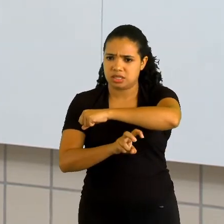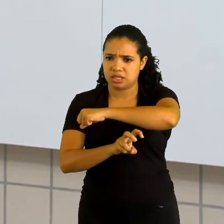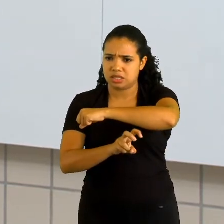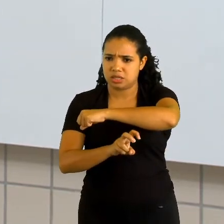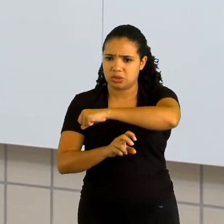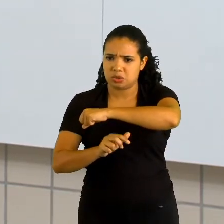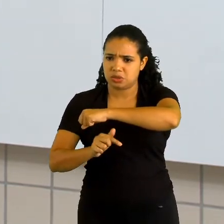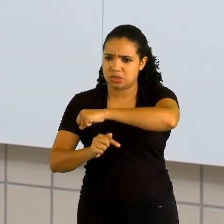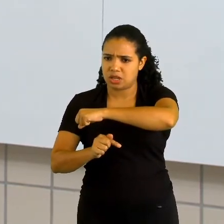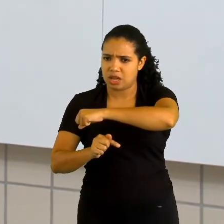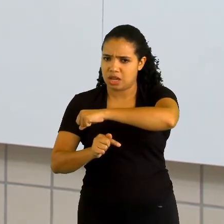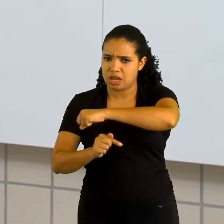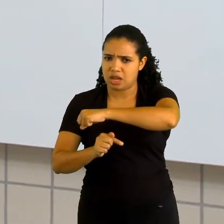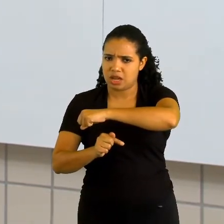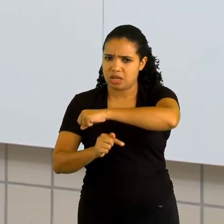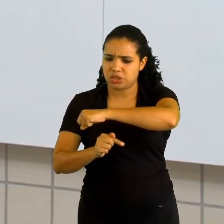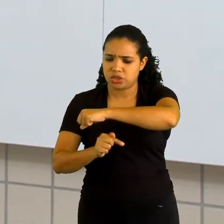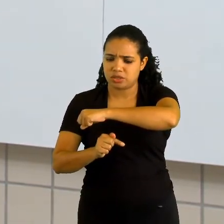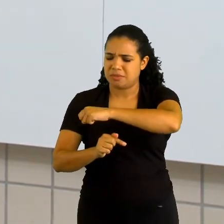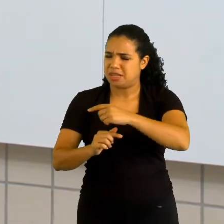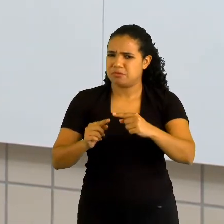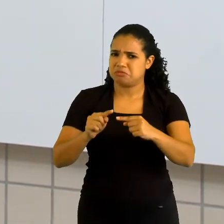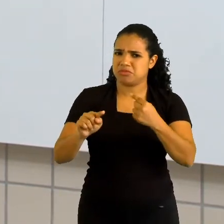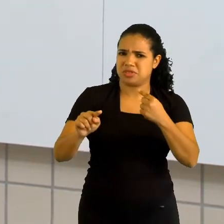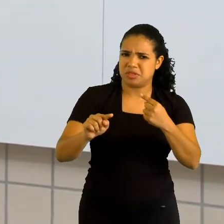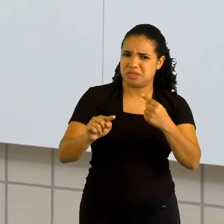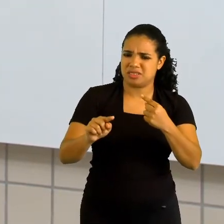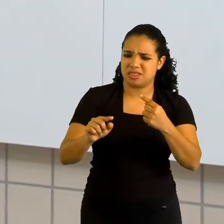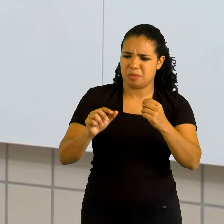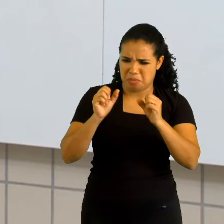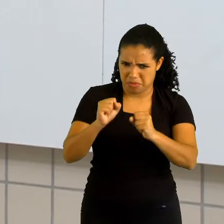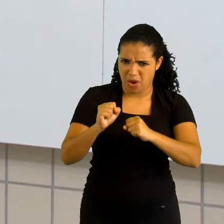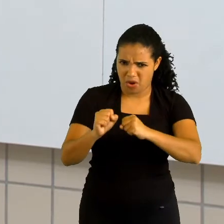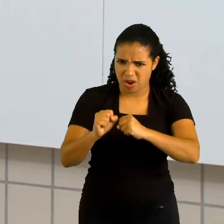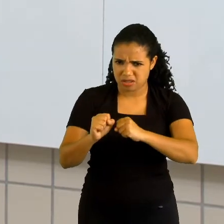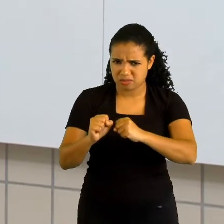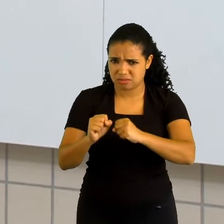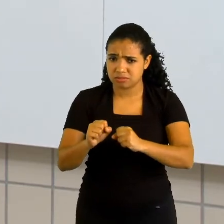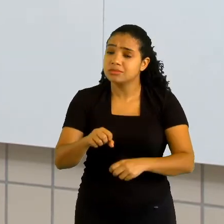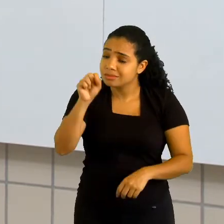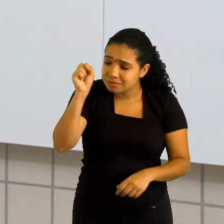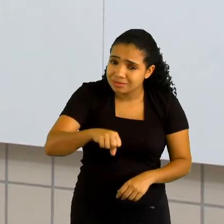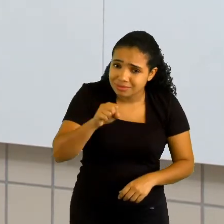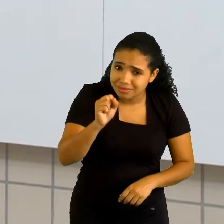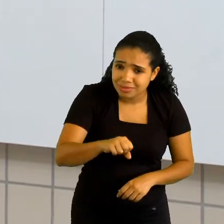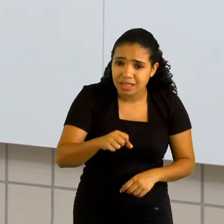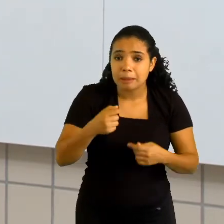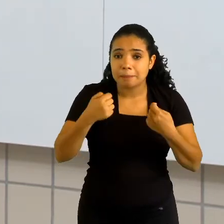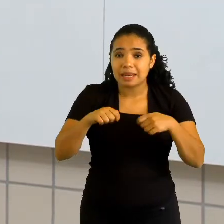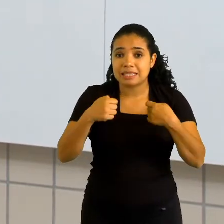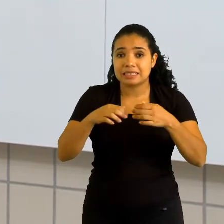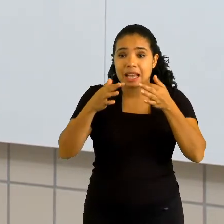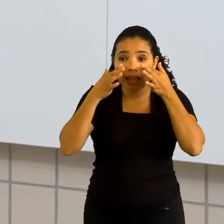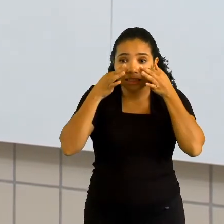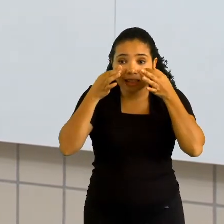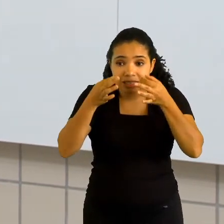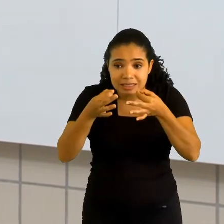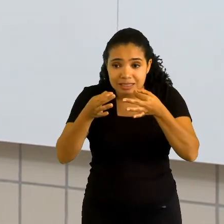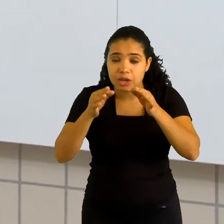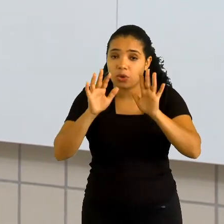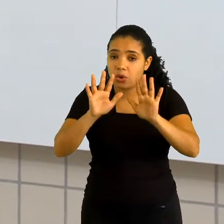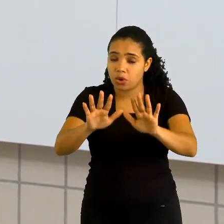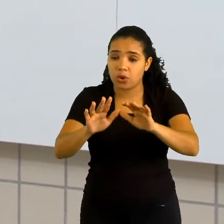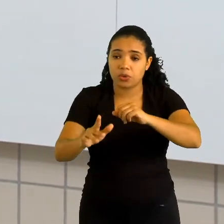botar um número que não seja o em seguida na minha reta numérica? Pode. Você só precisa prestar atenção a uma coisa. Olha